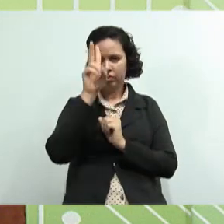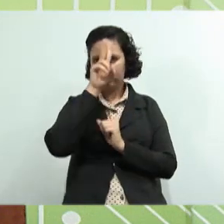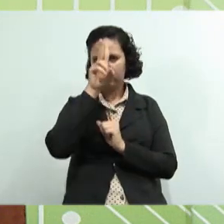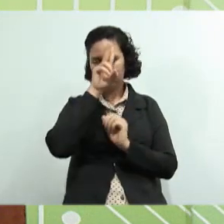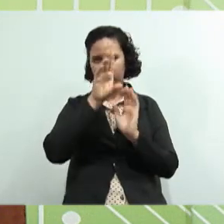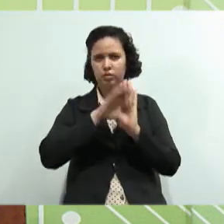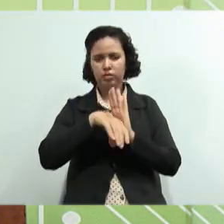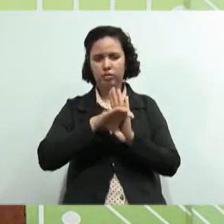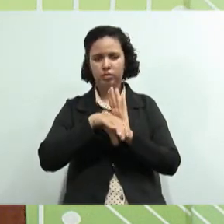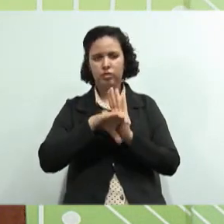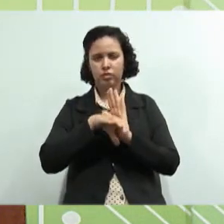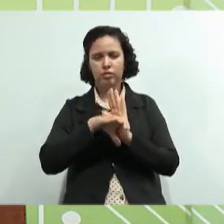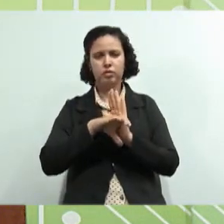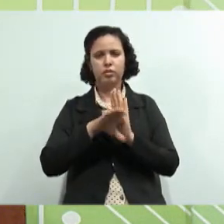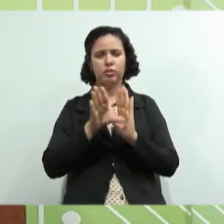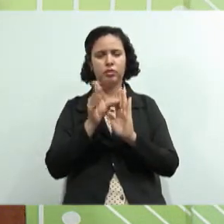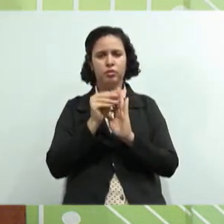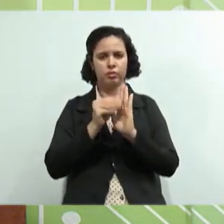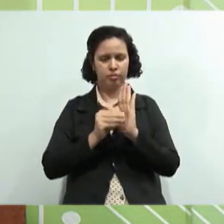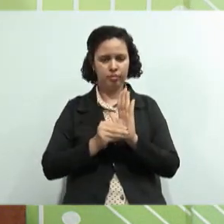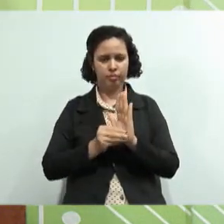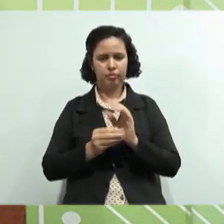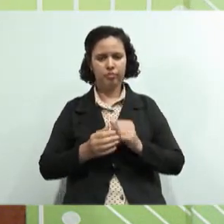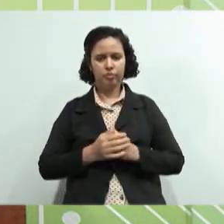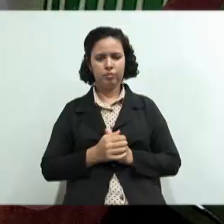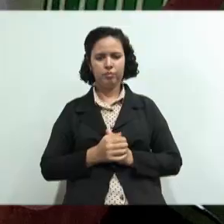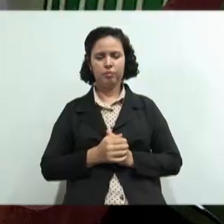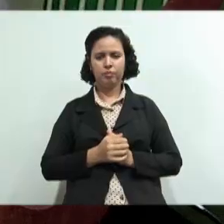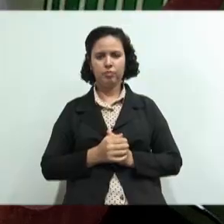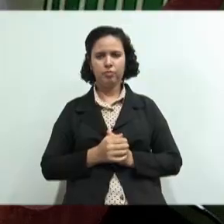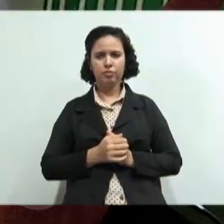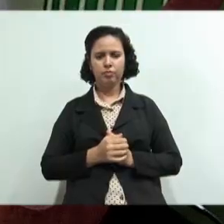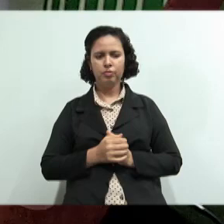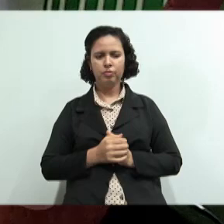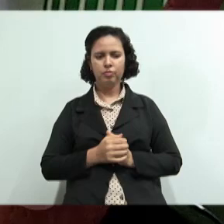conteúdo. Podemos partir para as perguntas? Será que temos algumas respostas, professor?